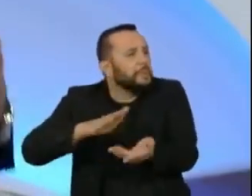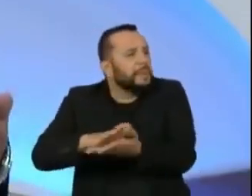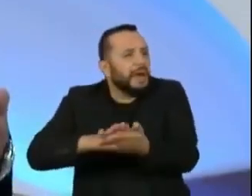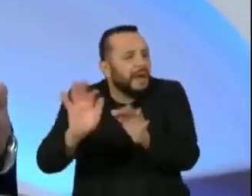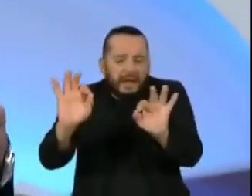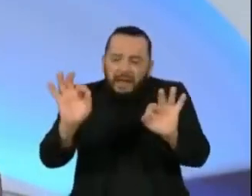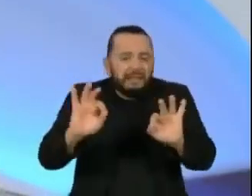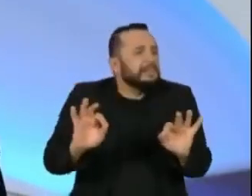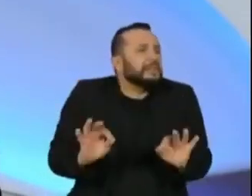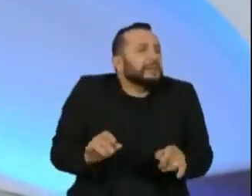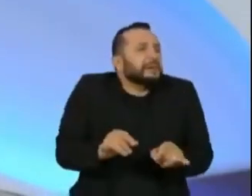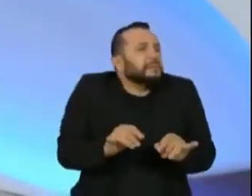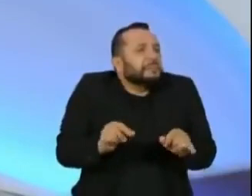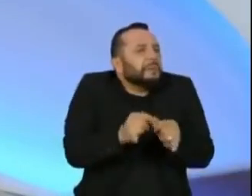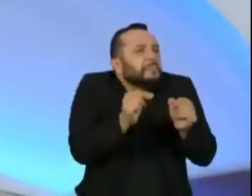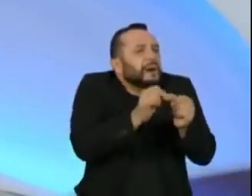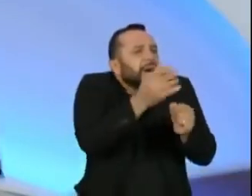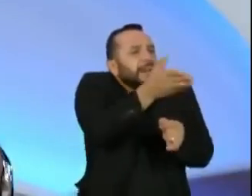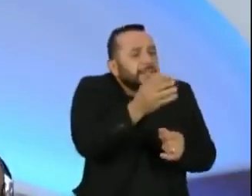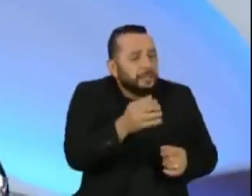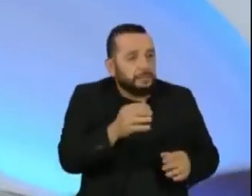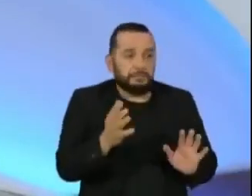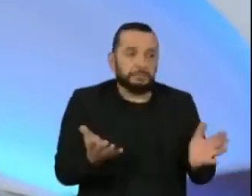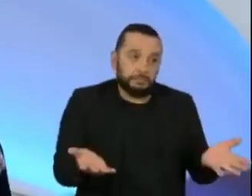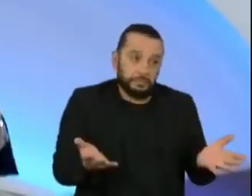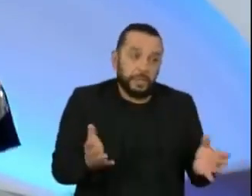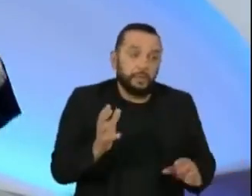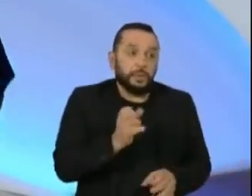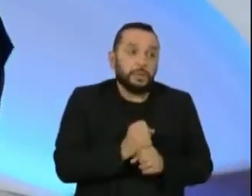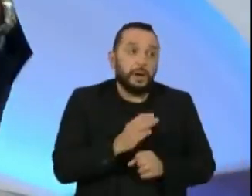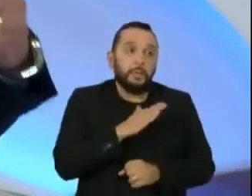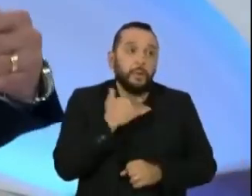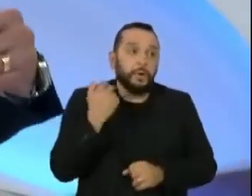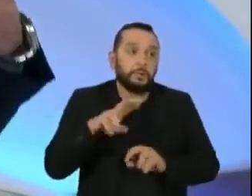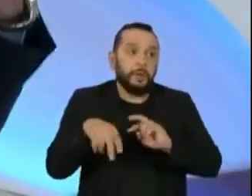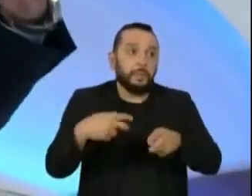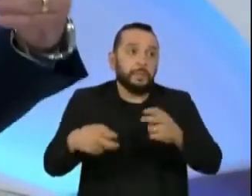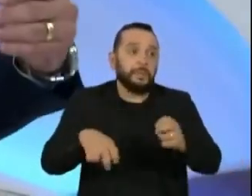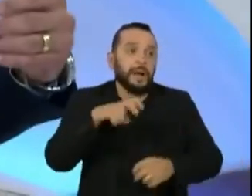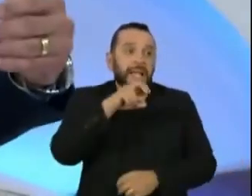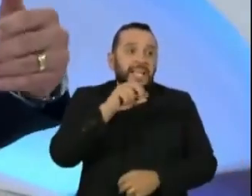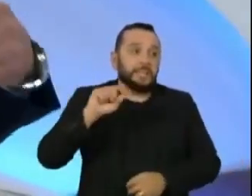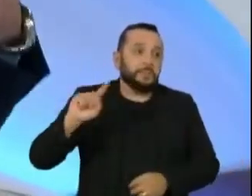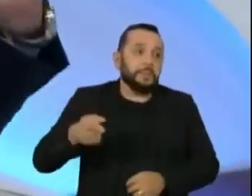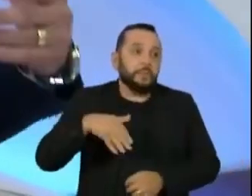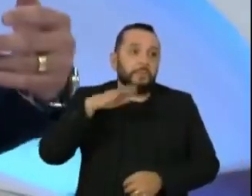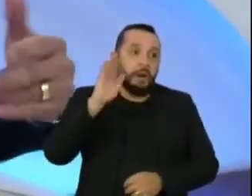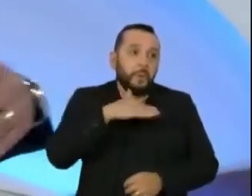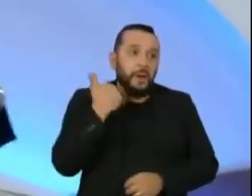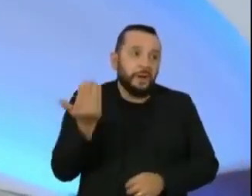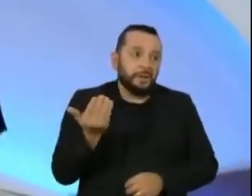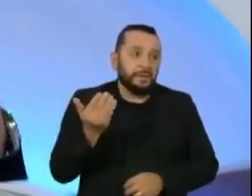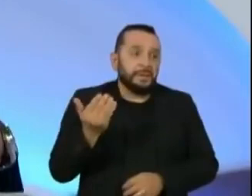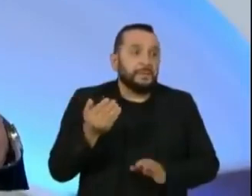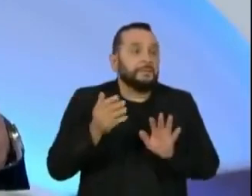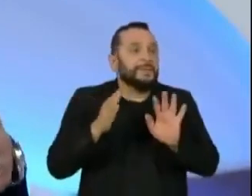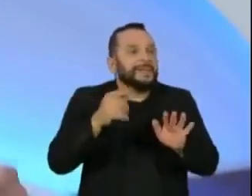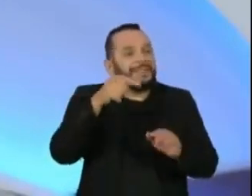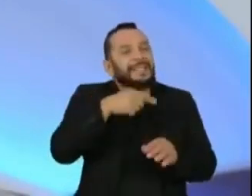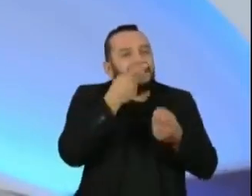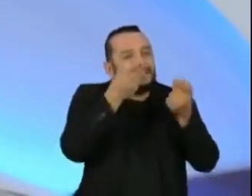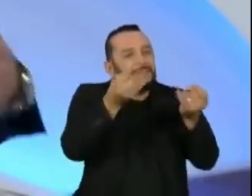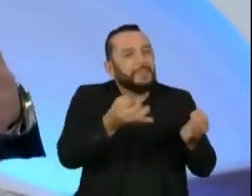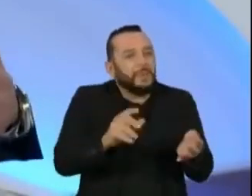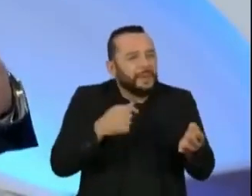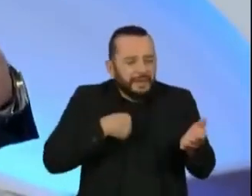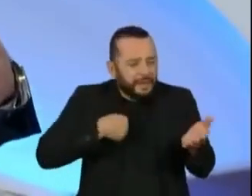Ele tenta minimizar. Apesar da quantidade de vidas perdidas, o presidente tenta a todo momento demonstrar que não existe nada.